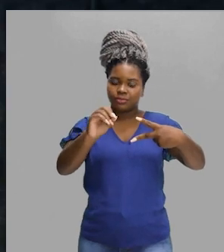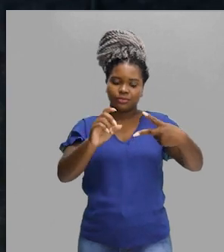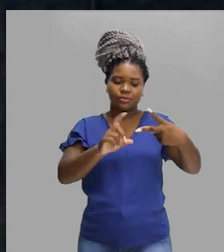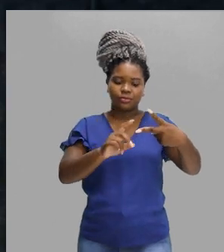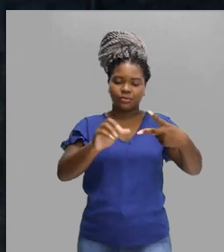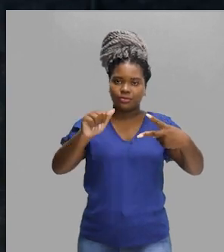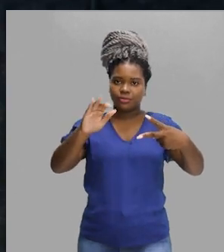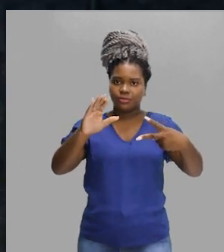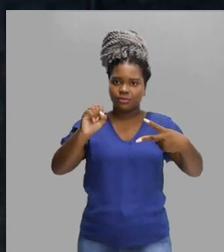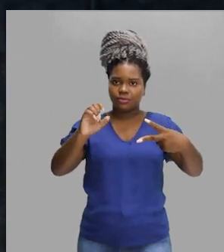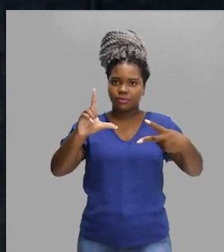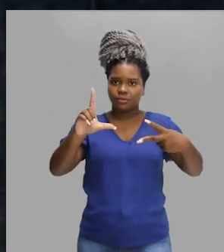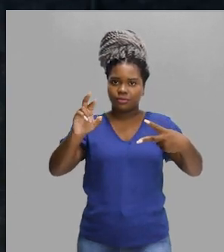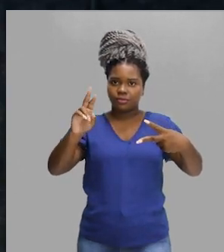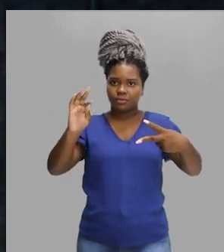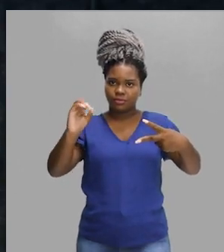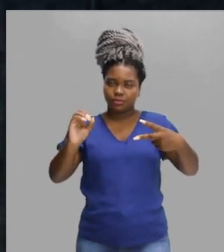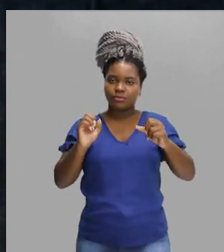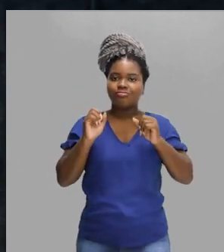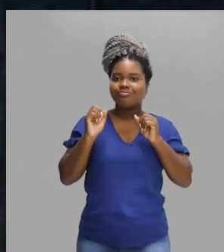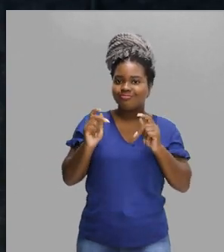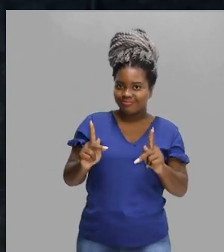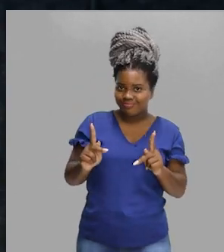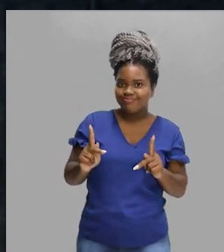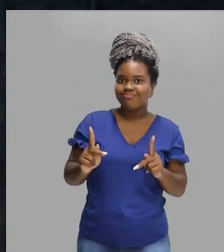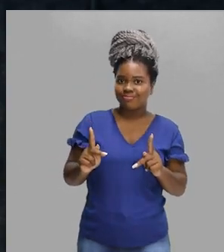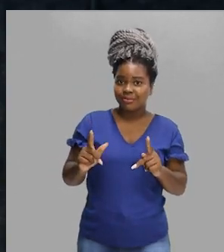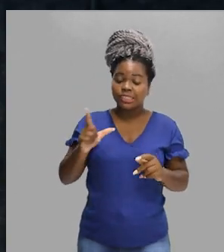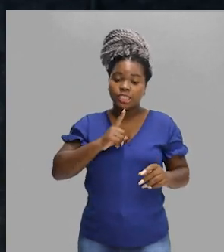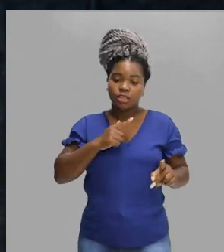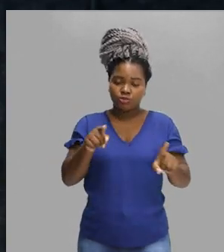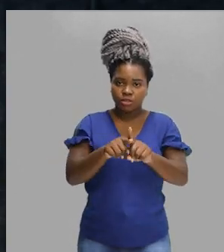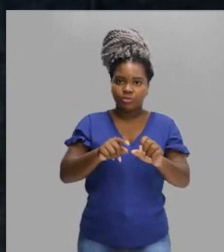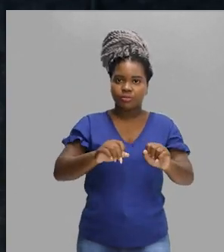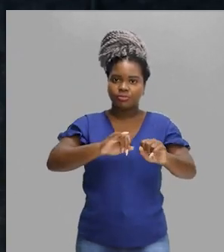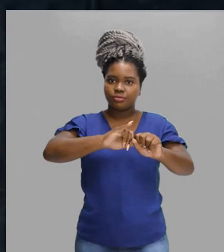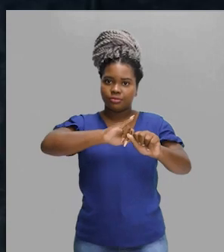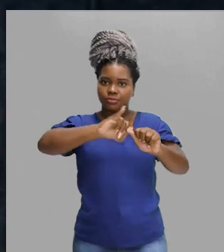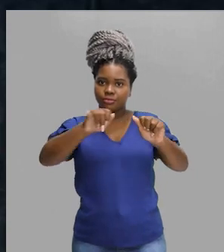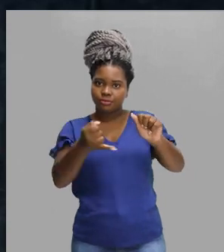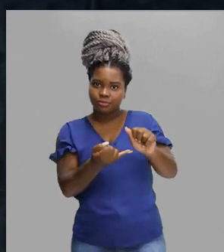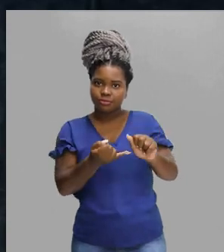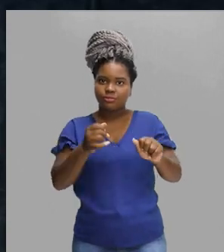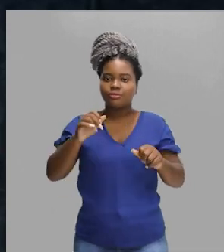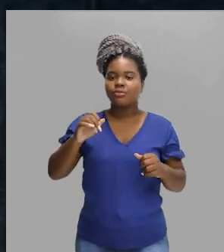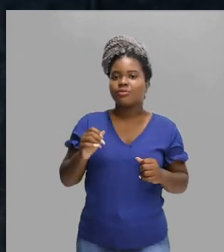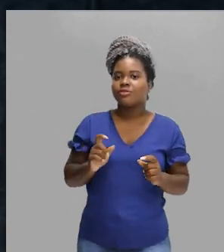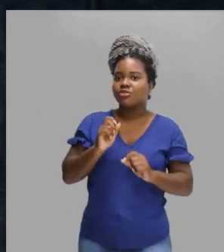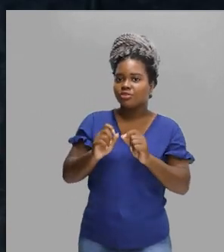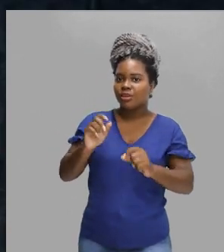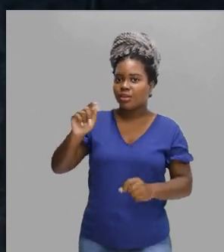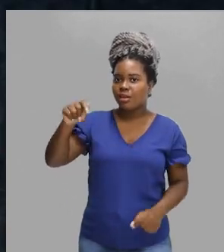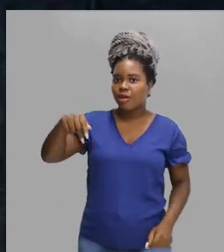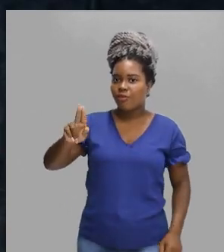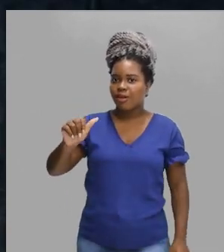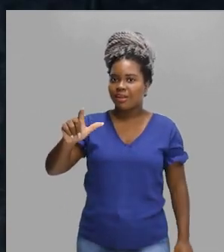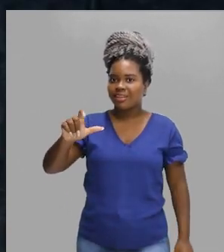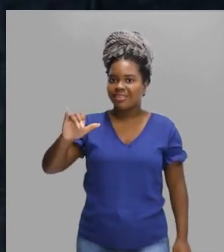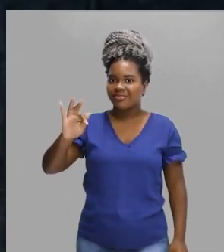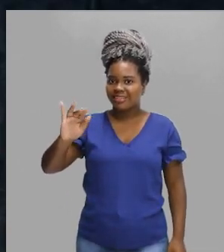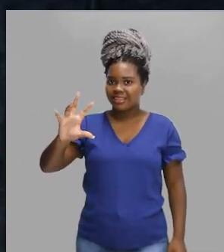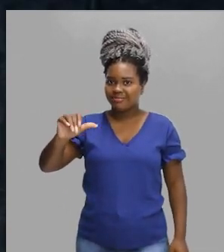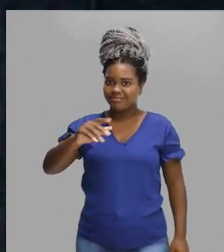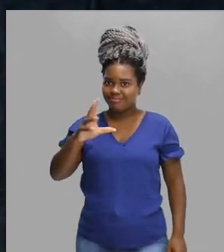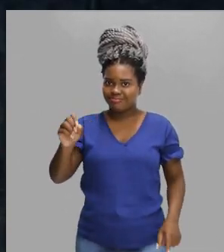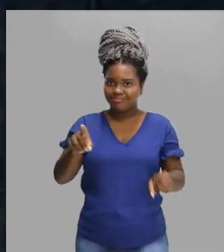da nossa aula de hoje. E apenas os adjetivos de qualificação podem ser graduados. Então, vamos